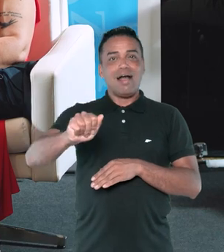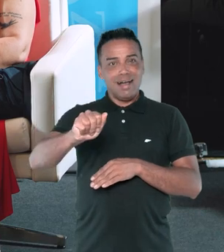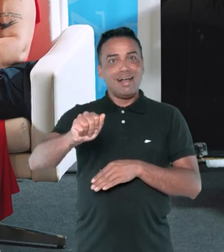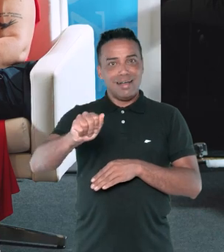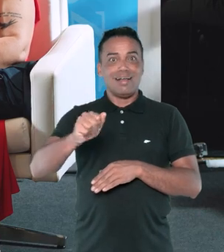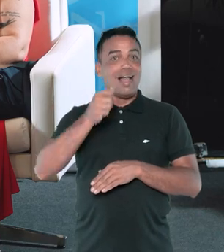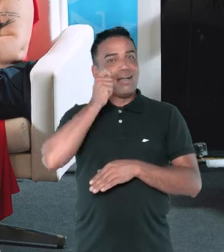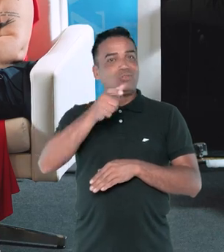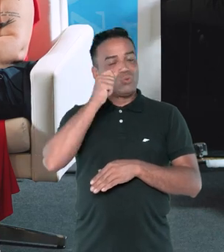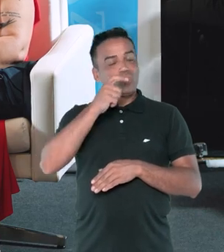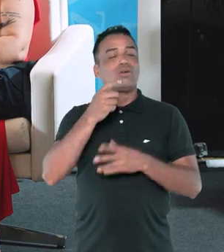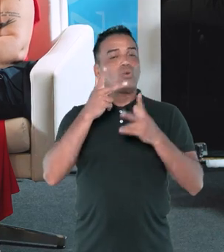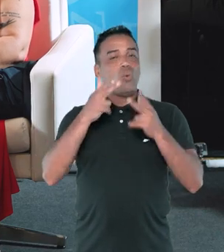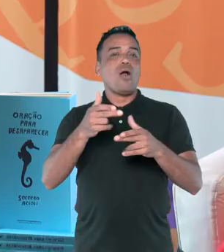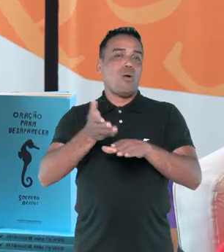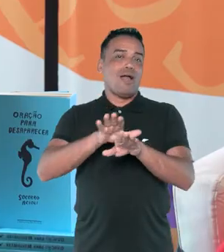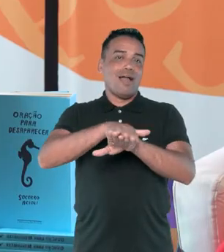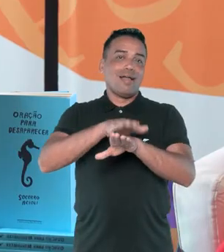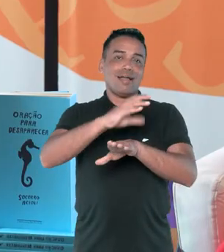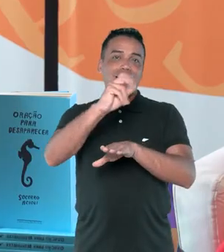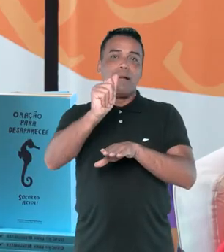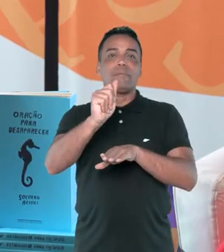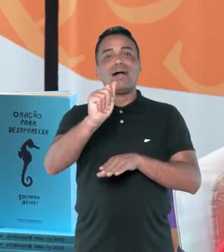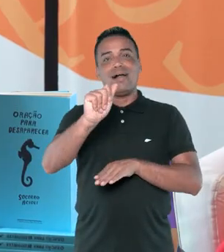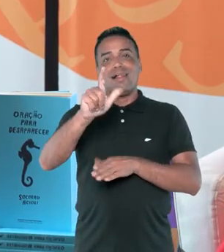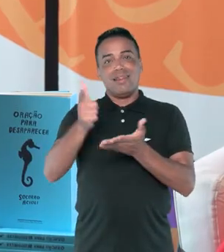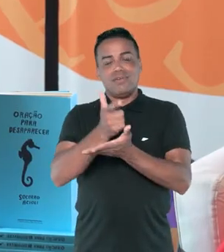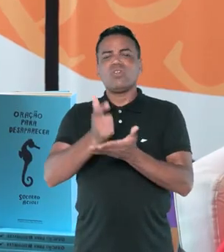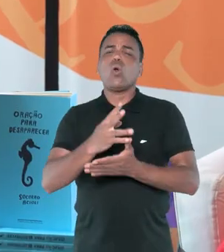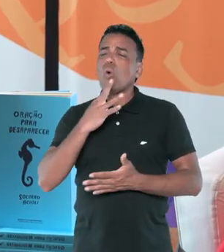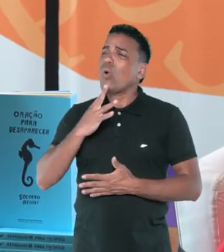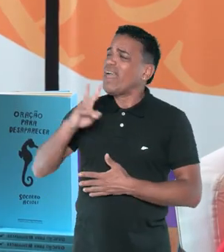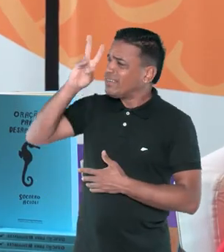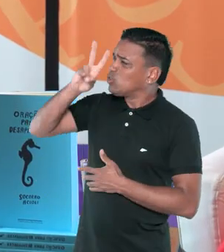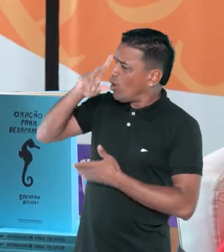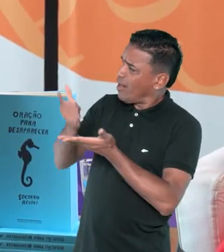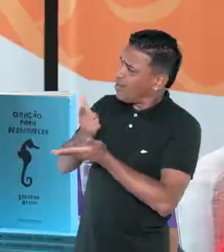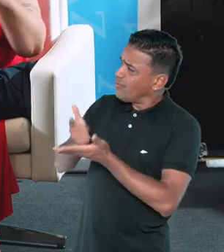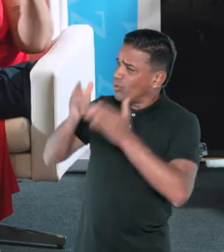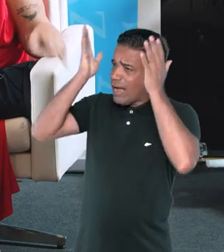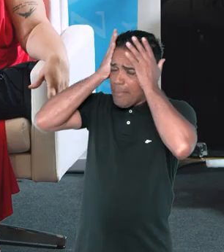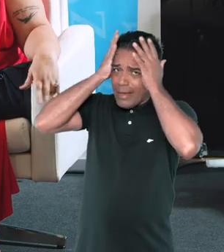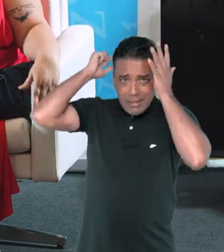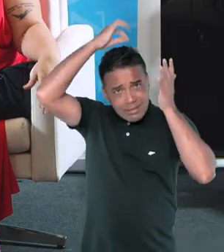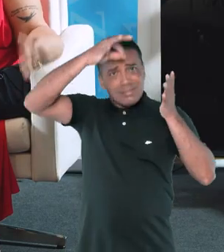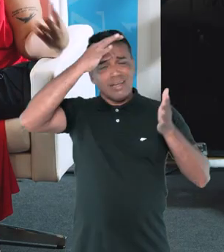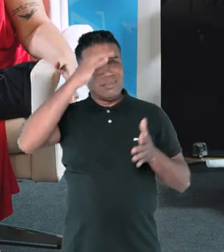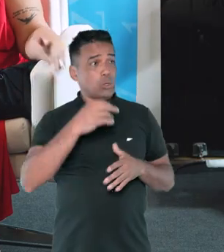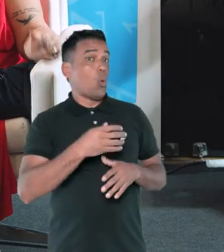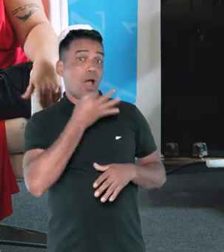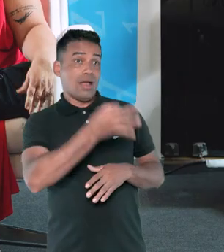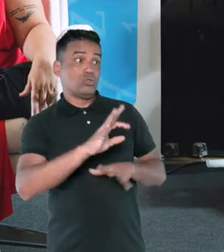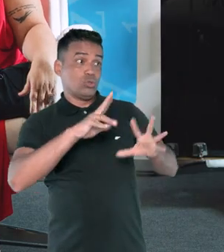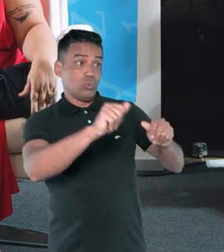capa do livro. Bem, gente, eu vou fazer uma pergunta invertida. Vocês conhecem a história do Cabeça de Santo? Eu sempre acho que todo mundo já ouviu, que todo